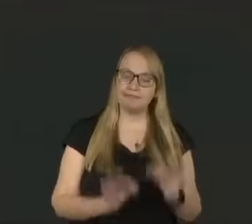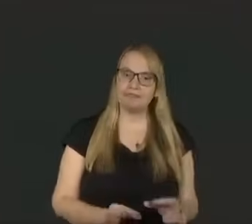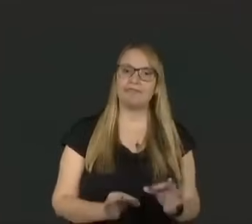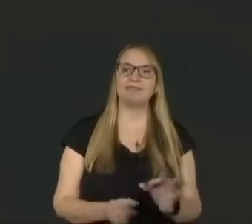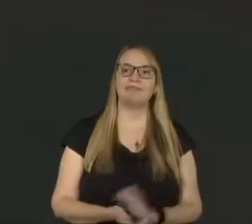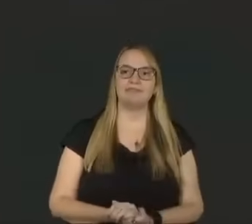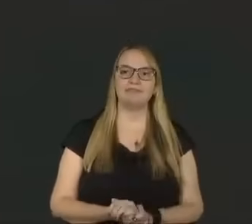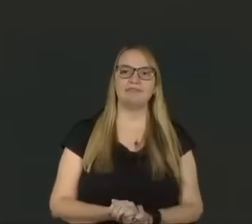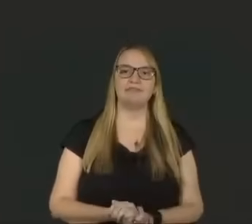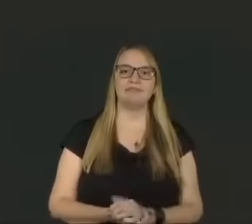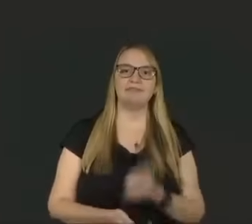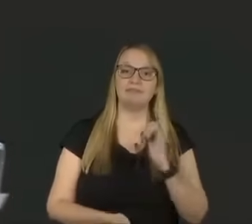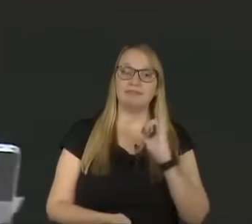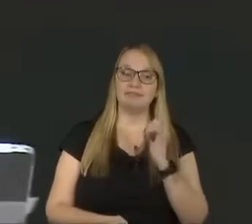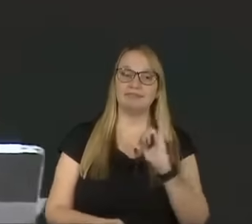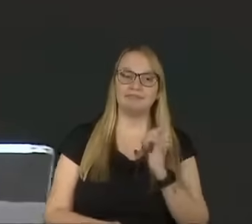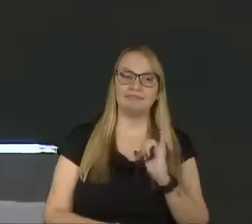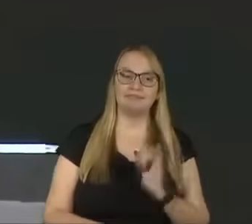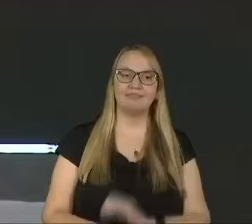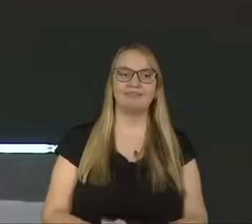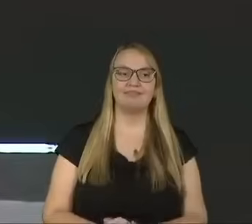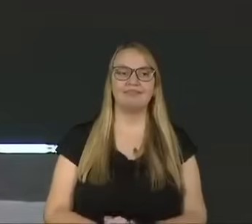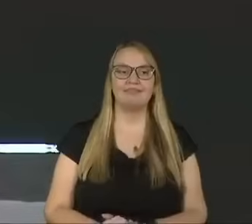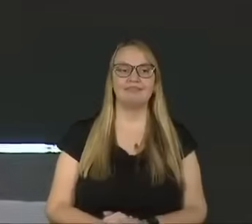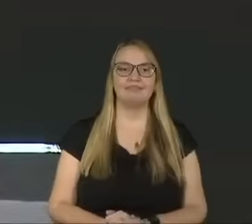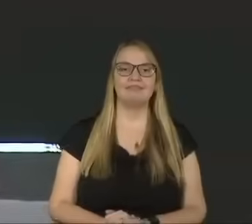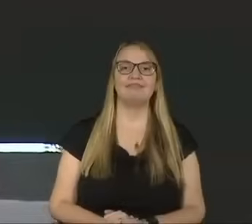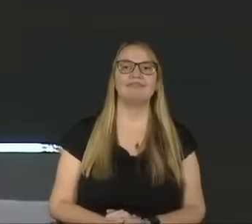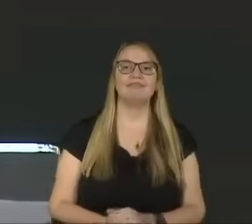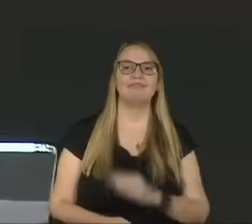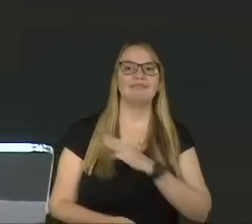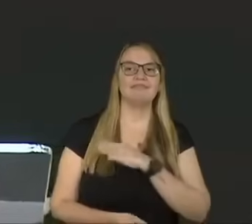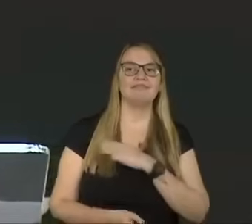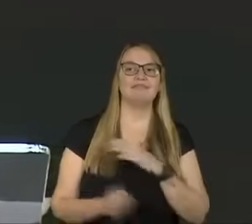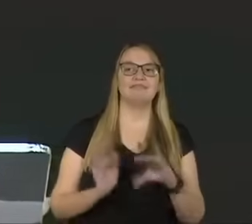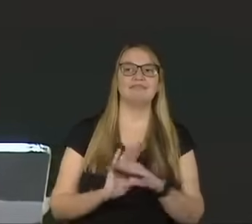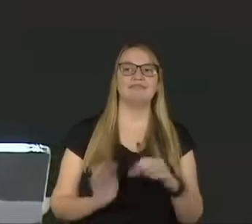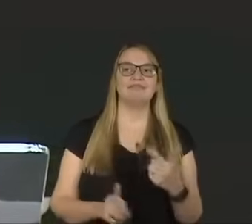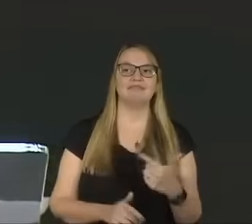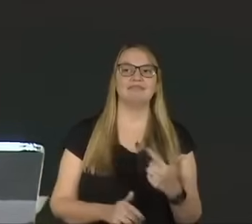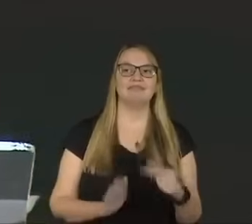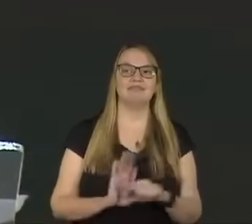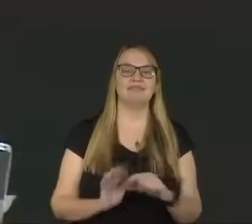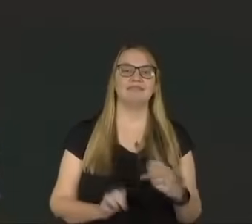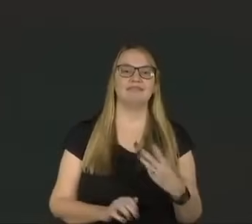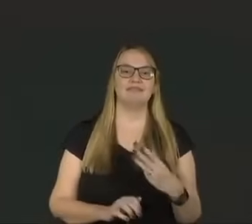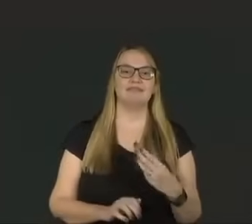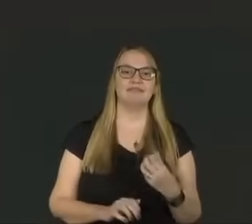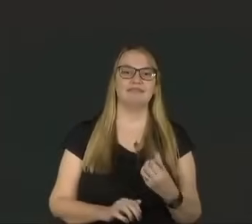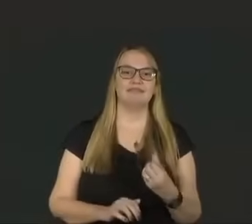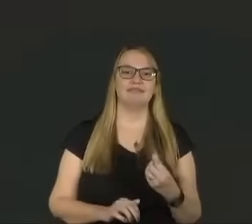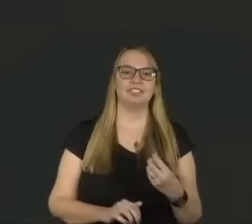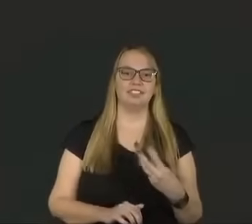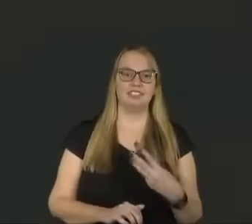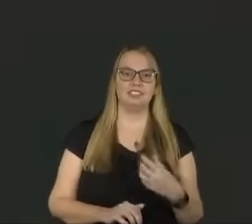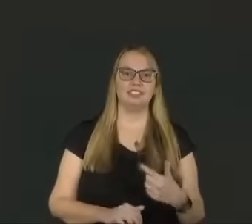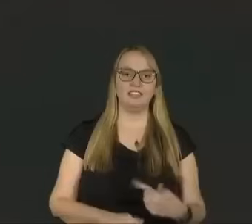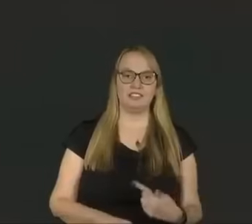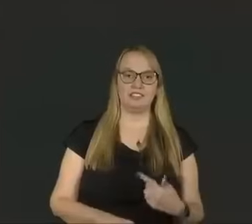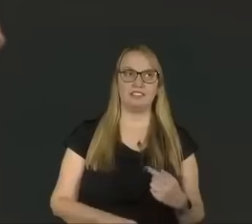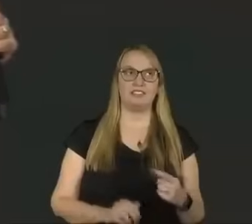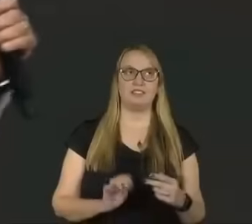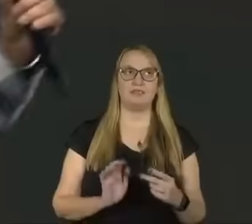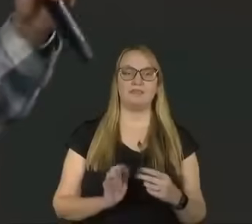e eu gostaria de informar que Mateus Capítulo 12 Versículo 36 e 37 palavras de Jesus